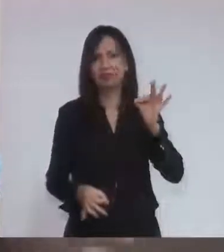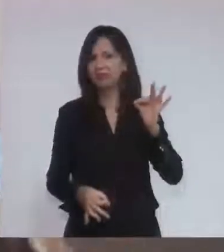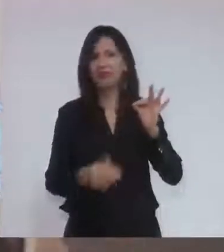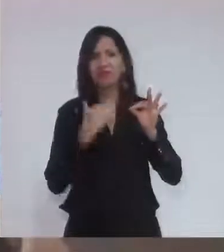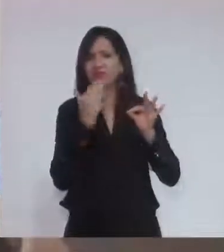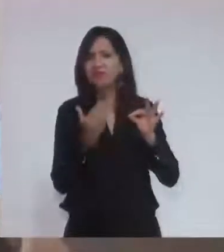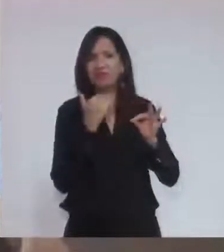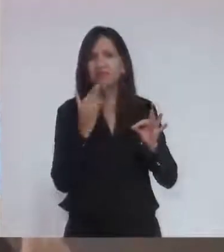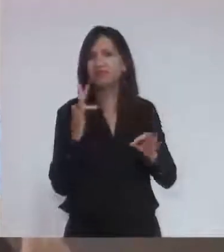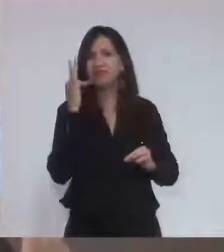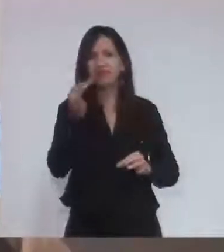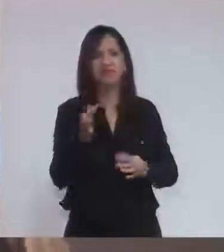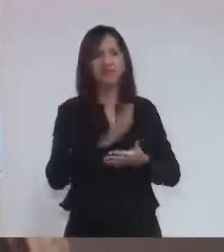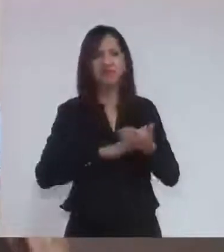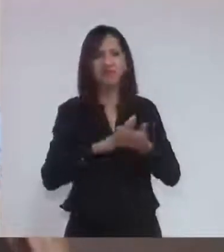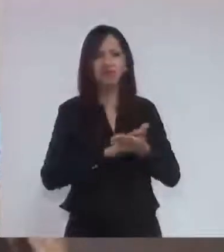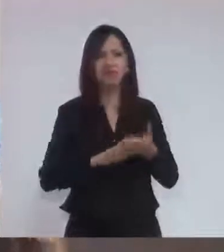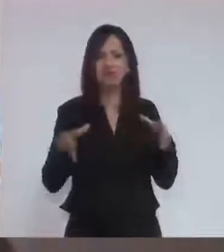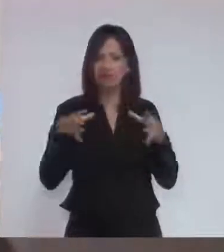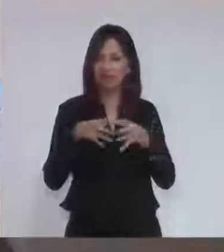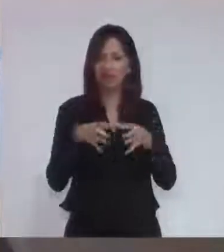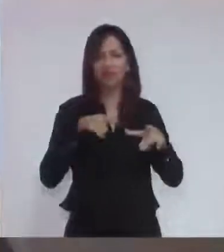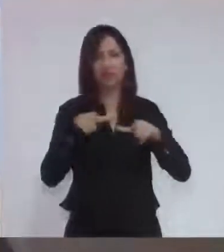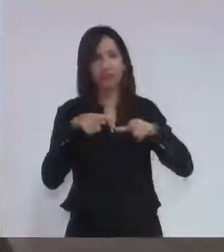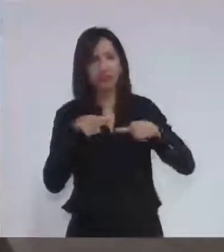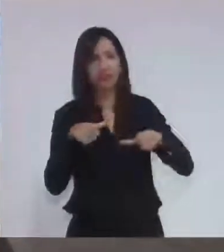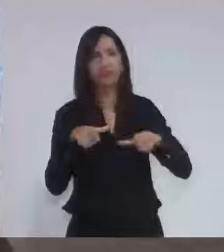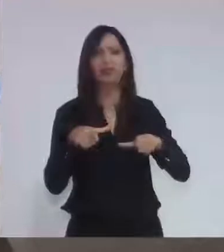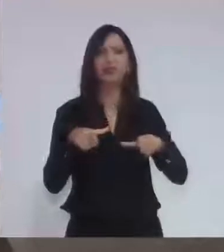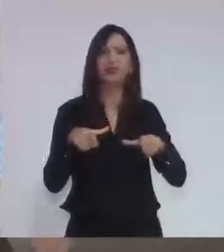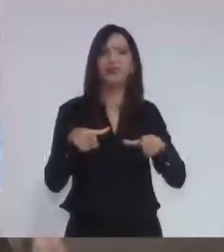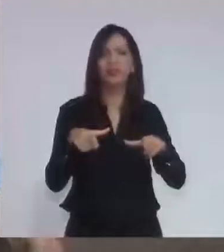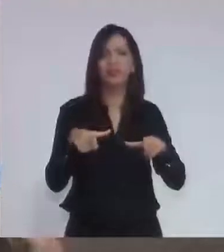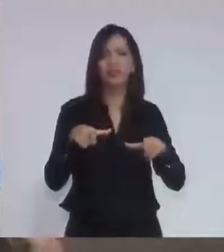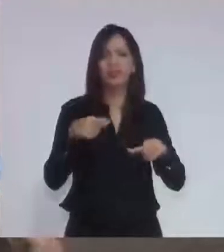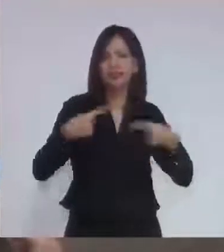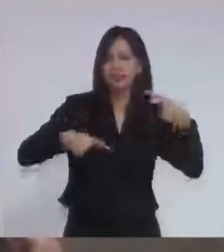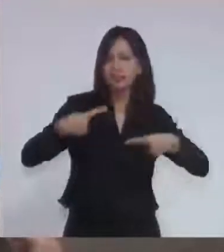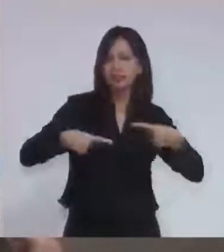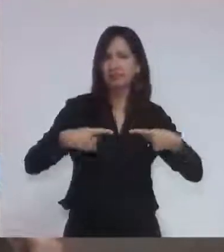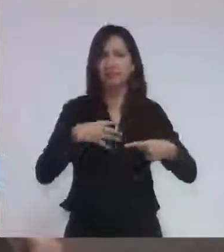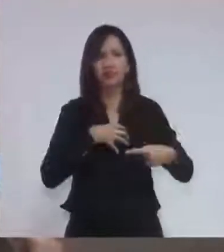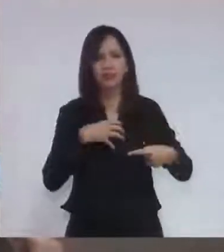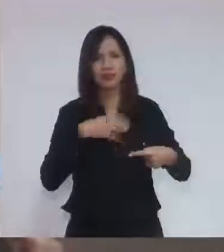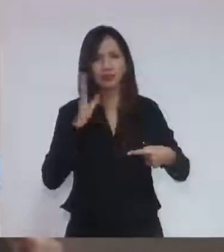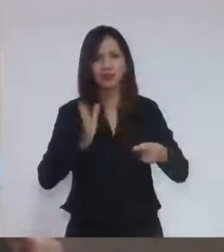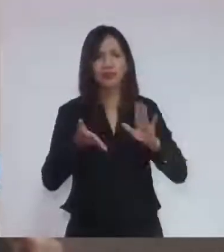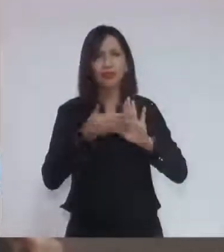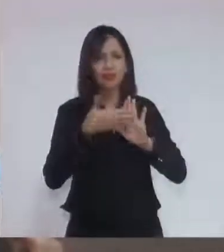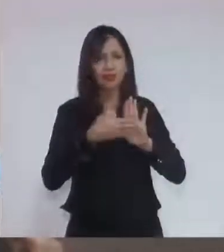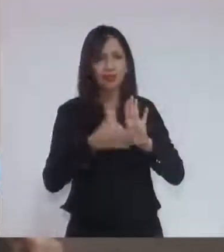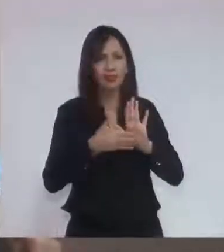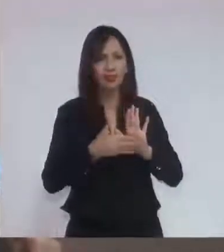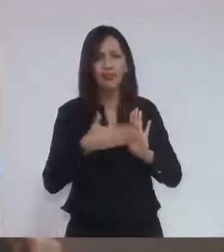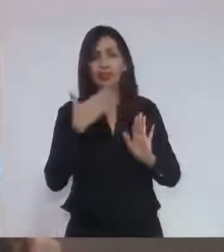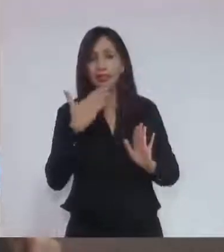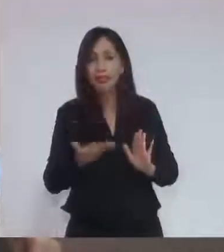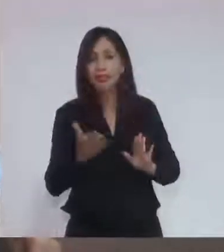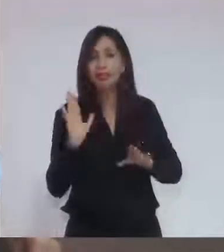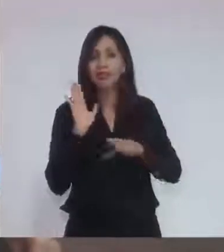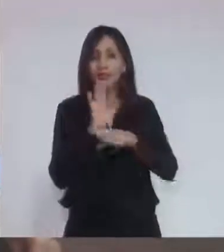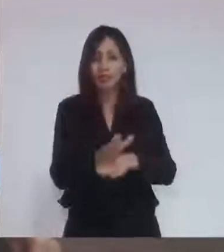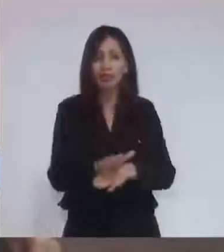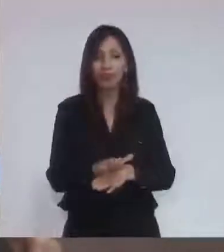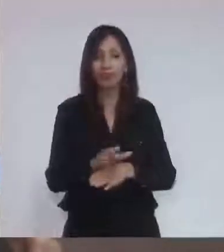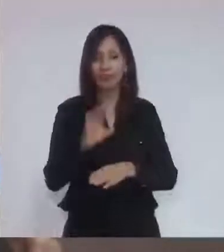nenhum futuro. Não é? Então, você monta um grupo de trabalho para discutir uma situação que já está proposta. Então, eles pedem ajuda, e aqui o